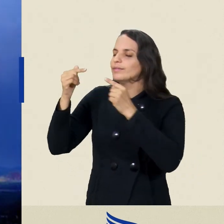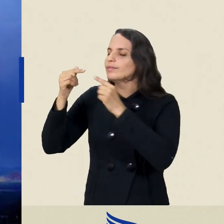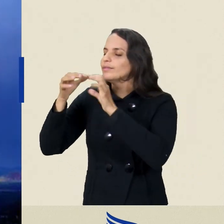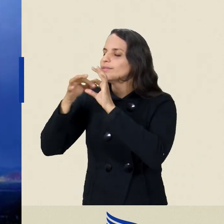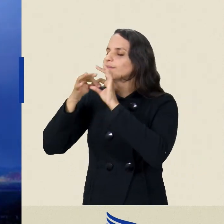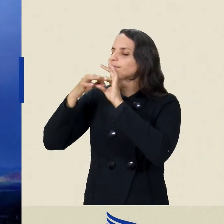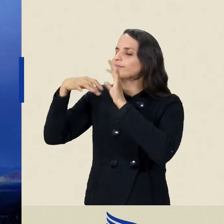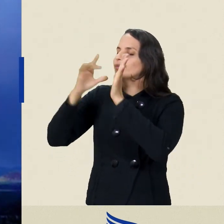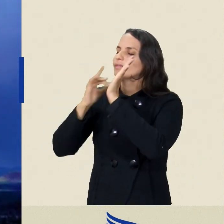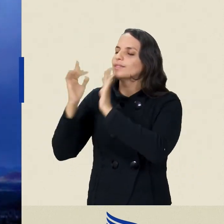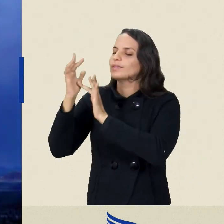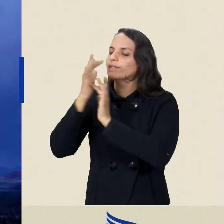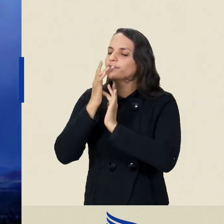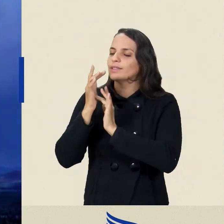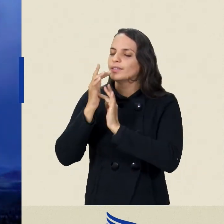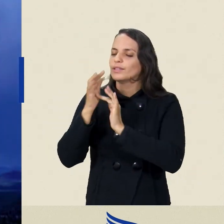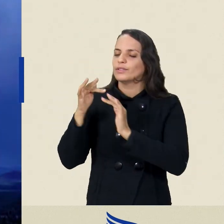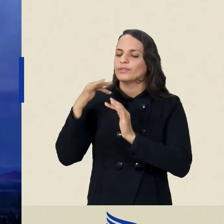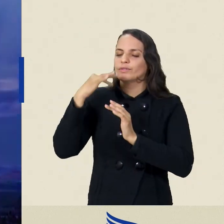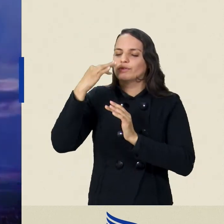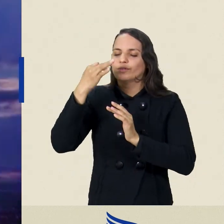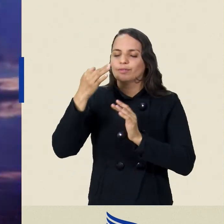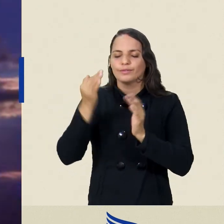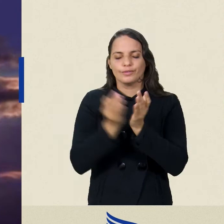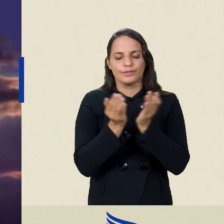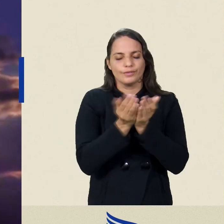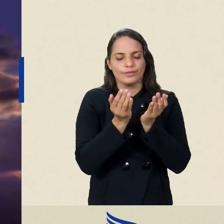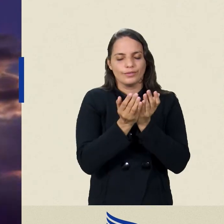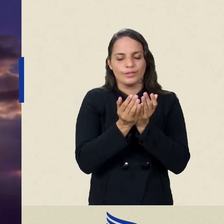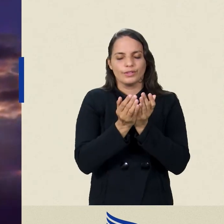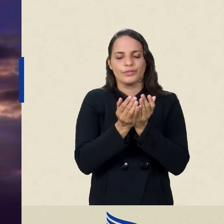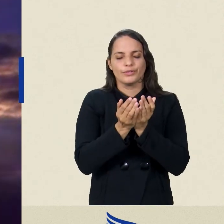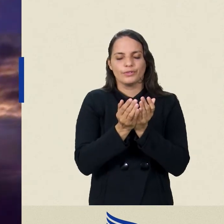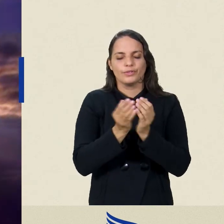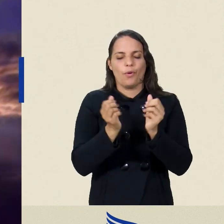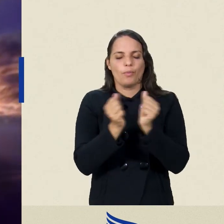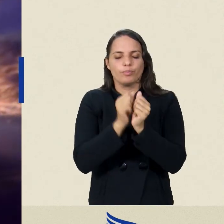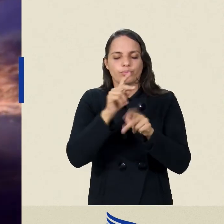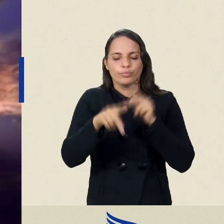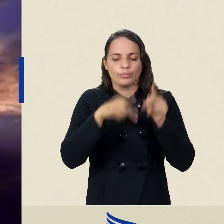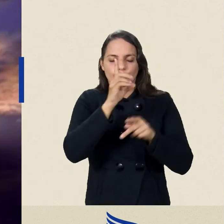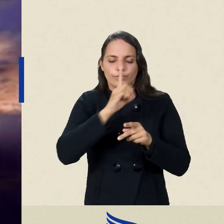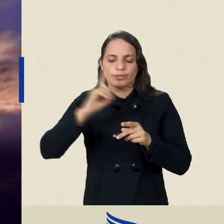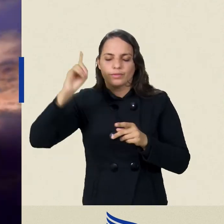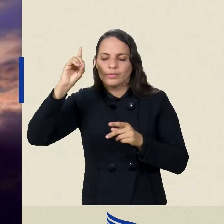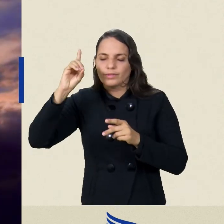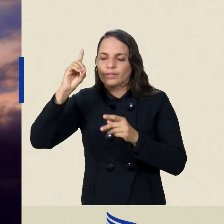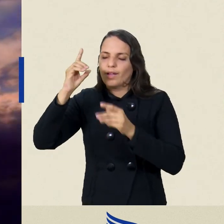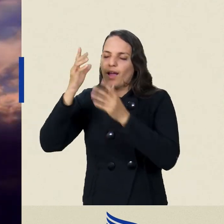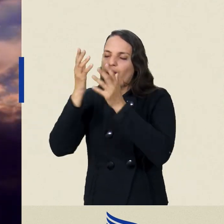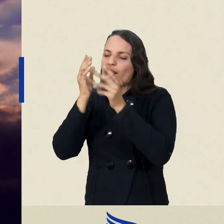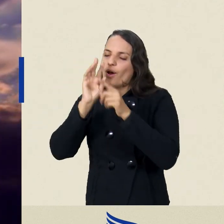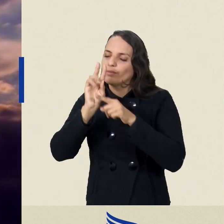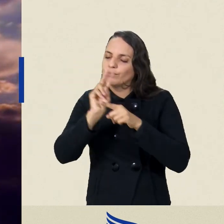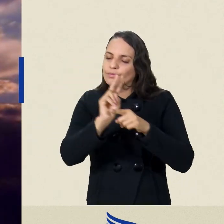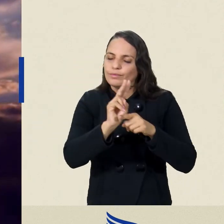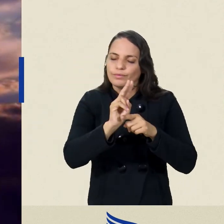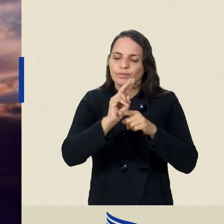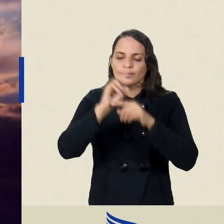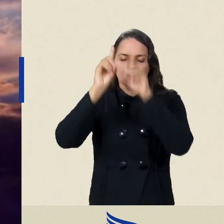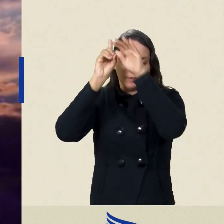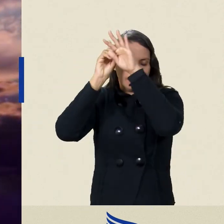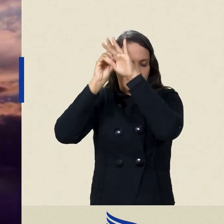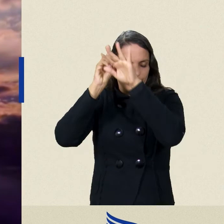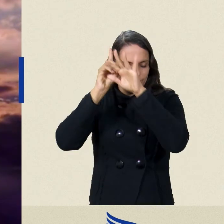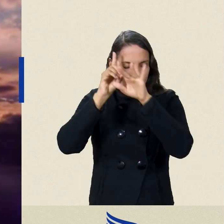e poderem se tornar membros da família do Senhor. Queiras guardá-los no Teu amor, dá-lhes a Tua graça e a